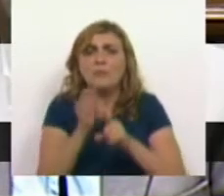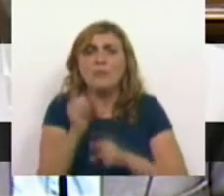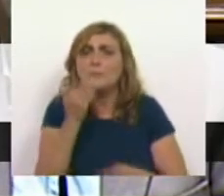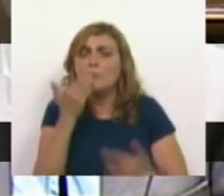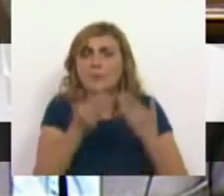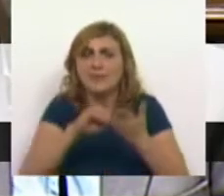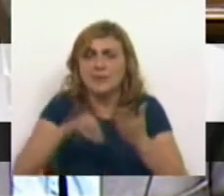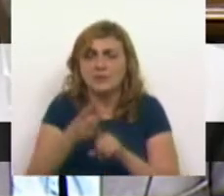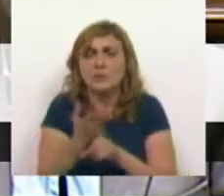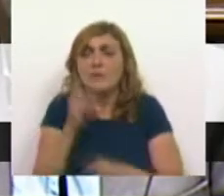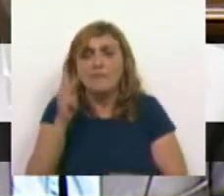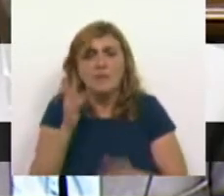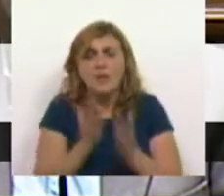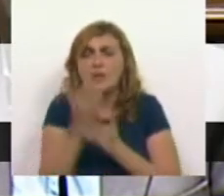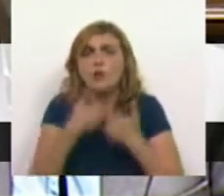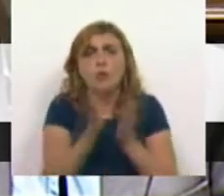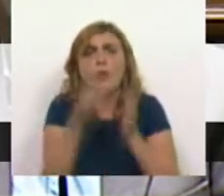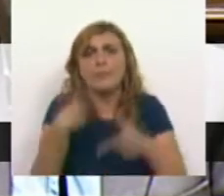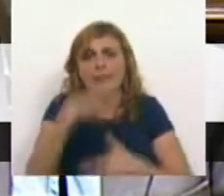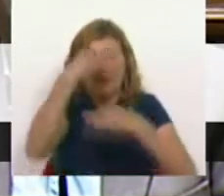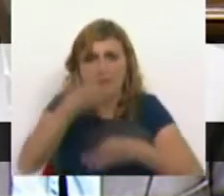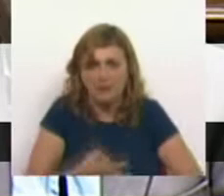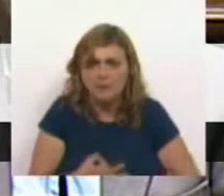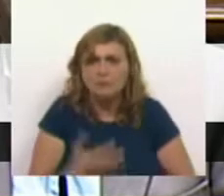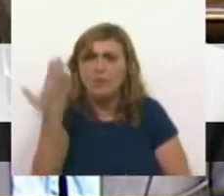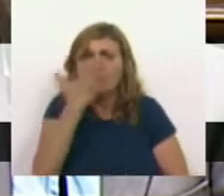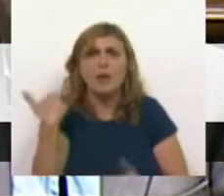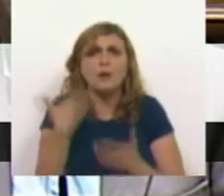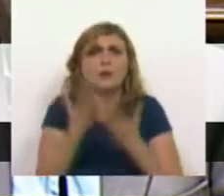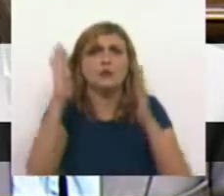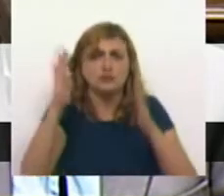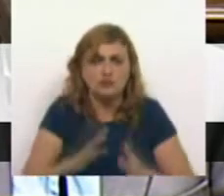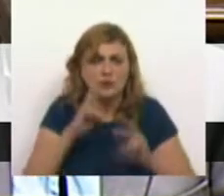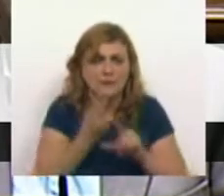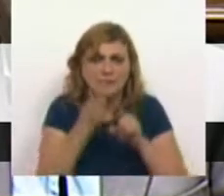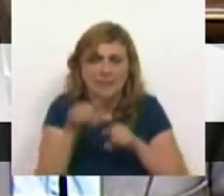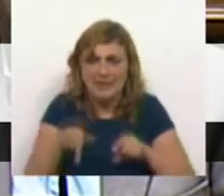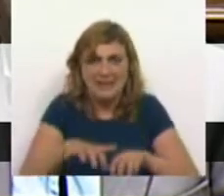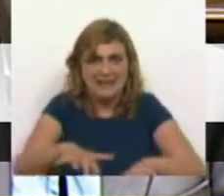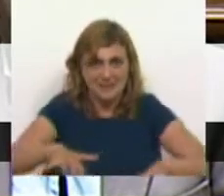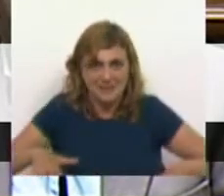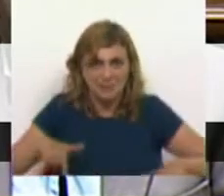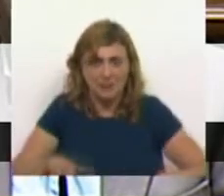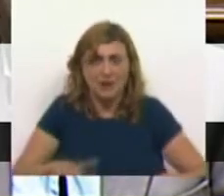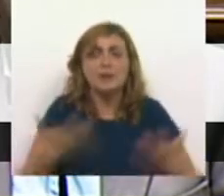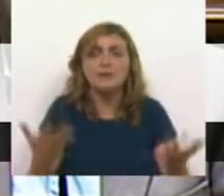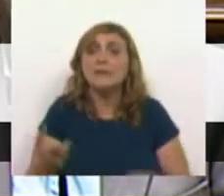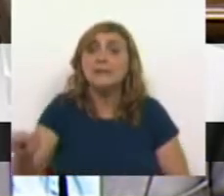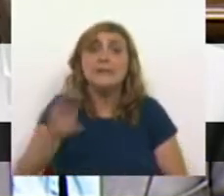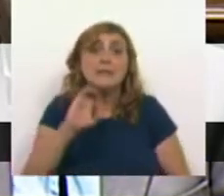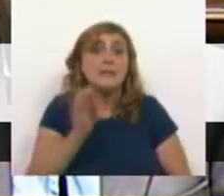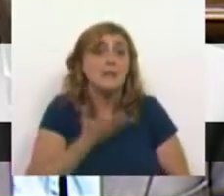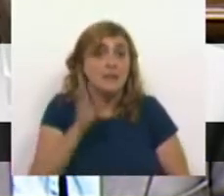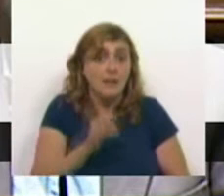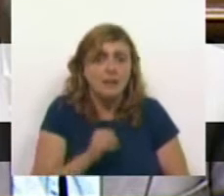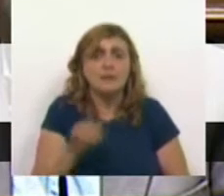petição Toda a Vida Tem Dignidade, que está há longo tempo em análise nesta Assembleia da República e que o CDS,